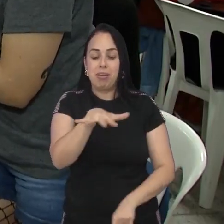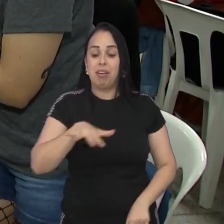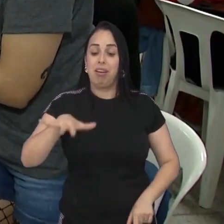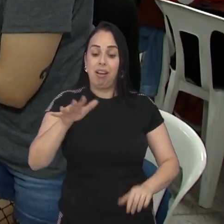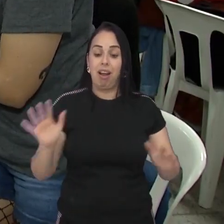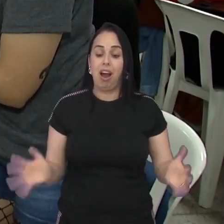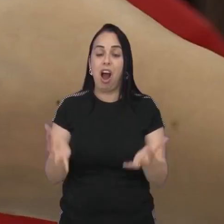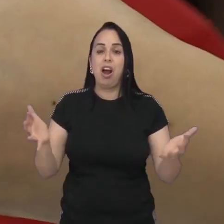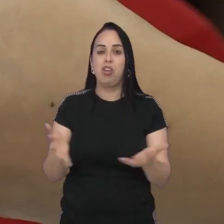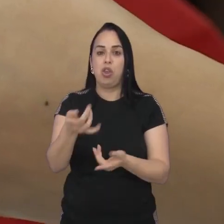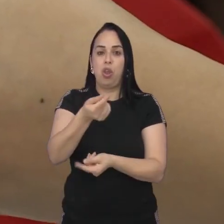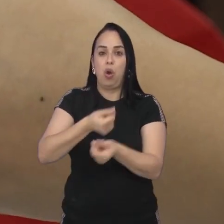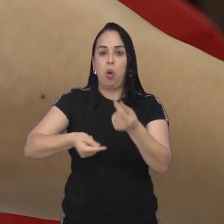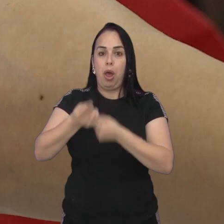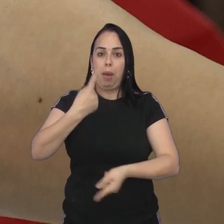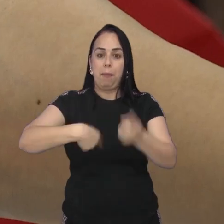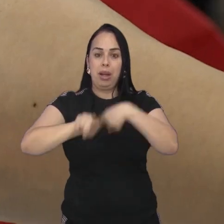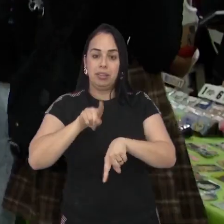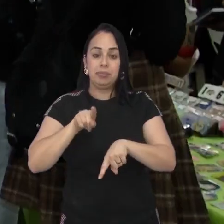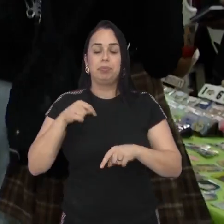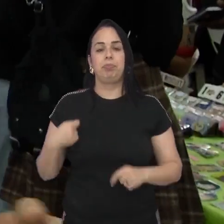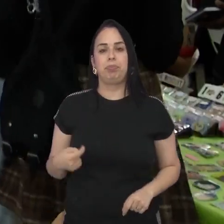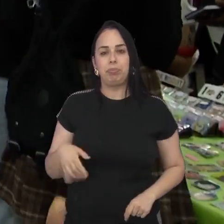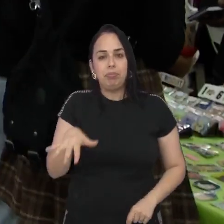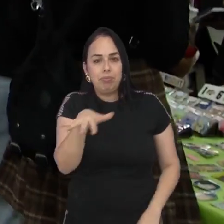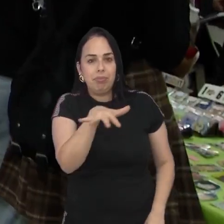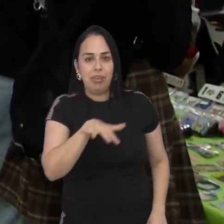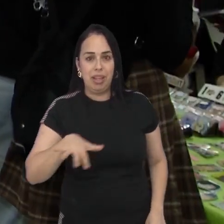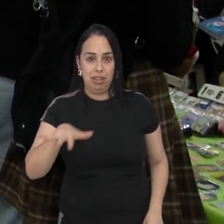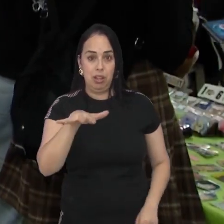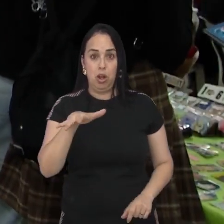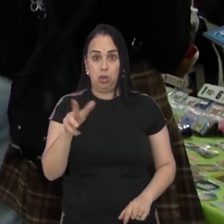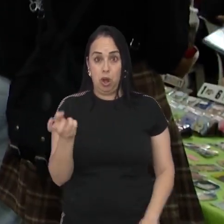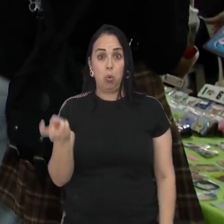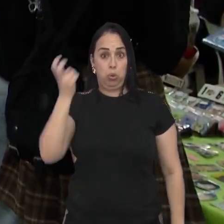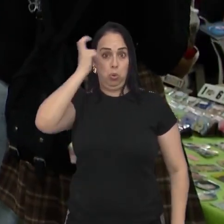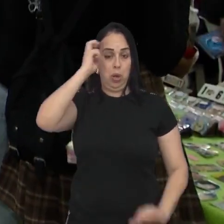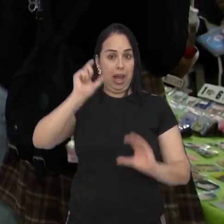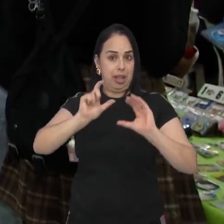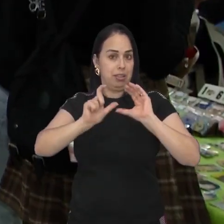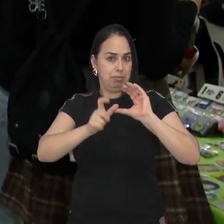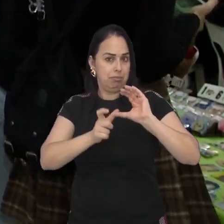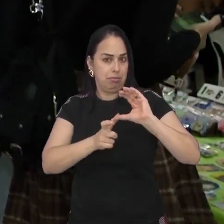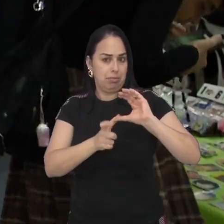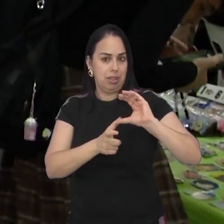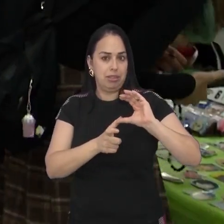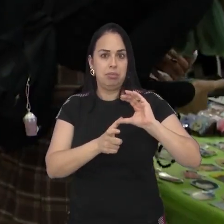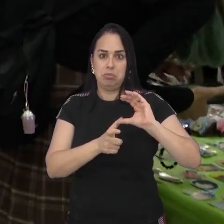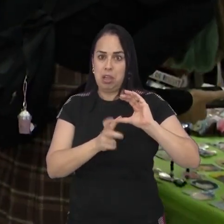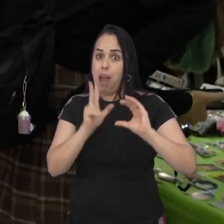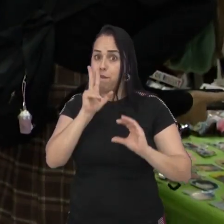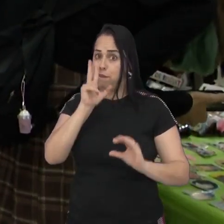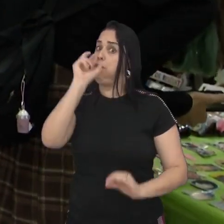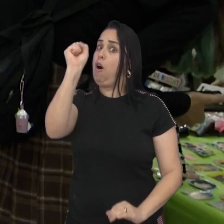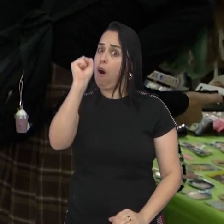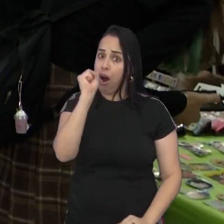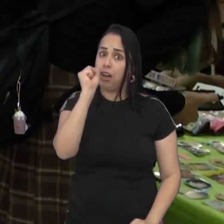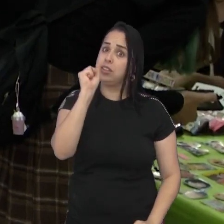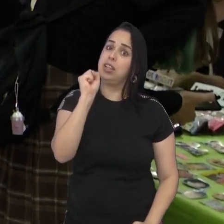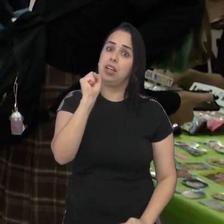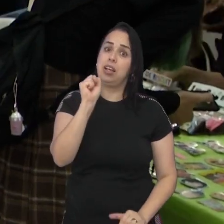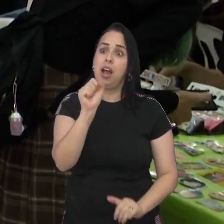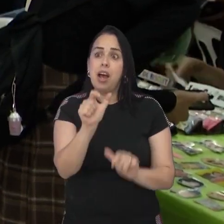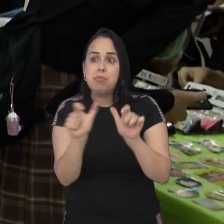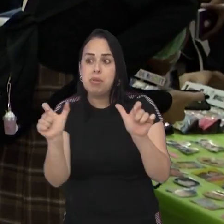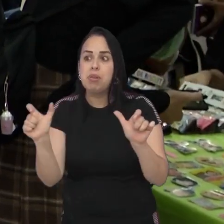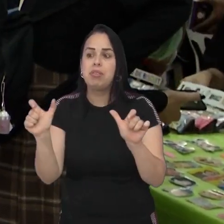também fomenta a economia da cidade. Esse segmento do geek, né, ele veio para valer. Então,